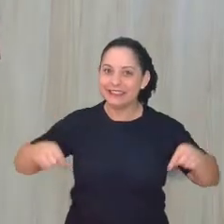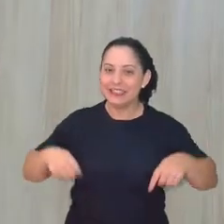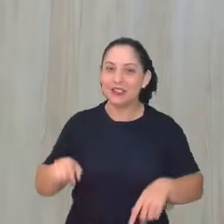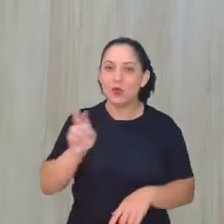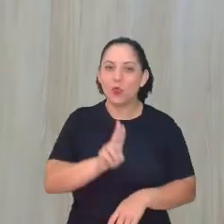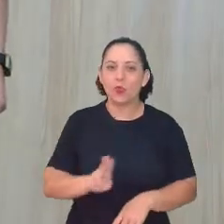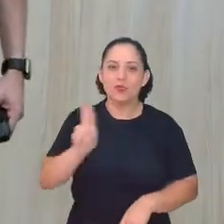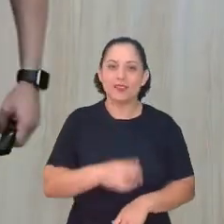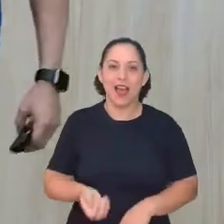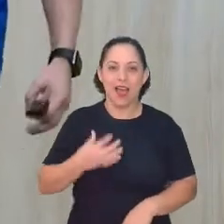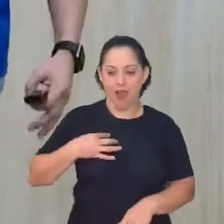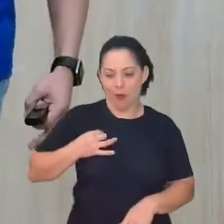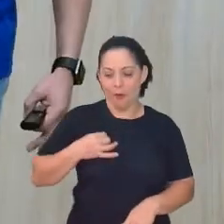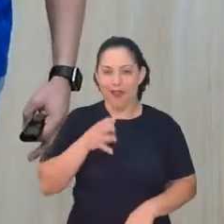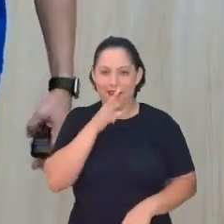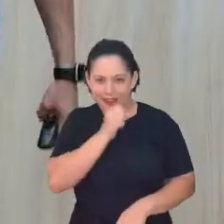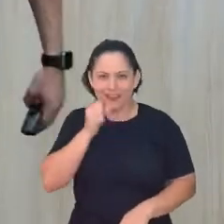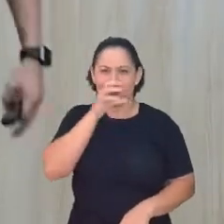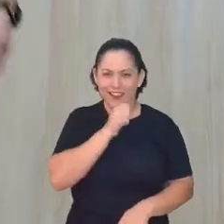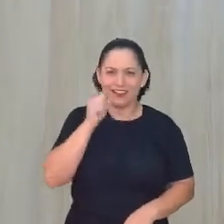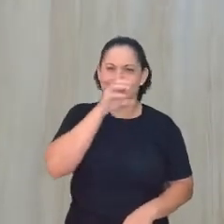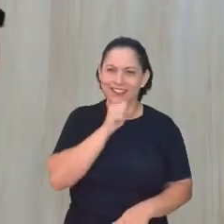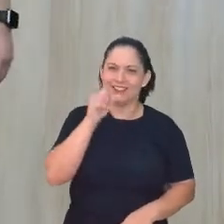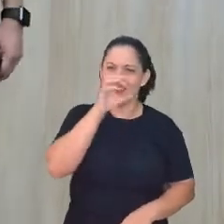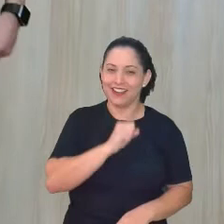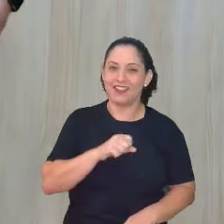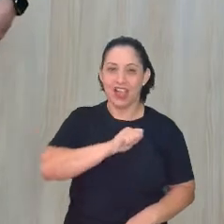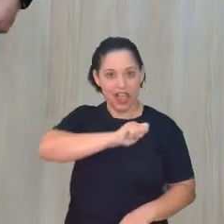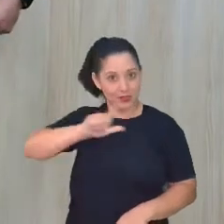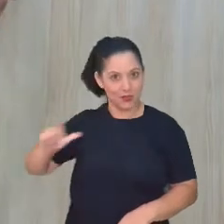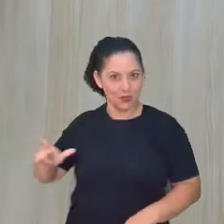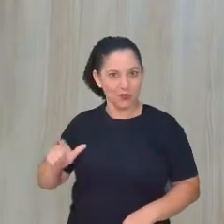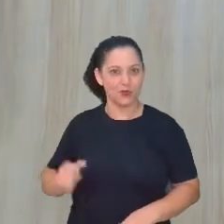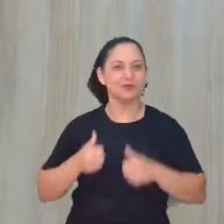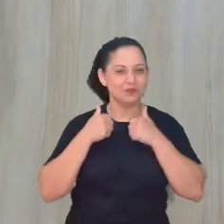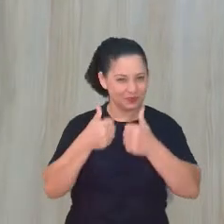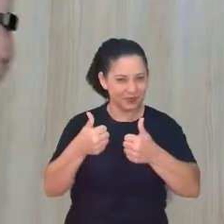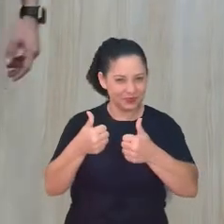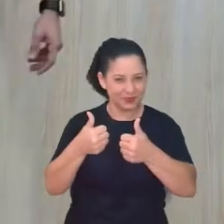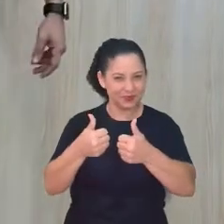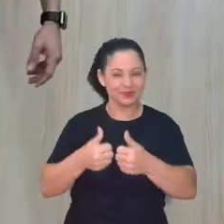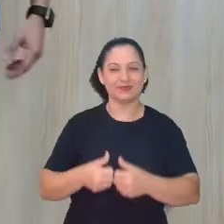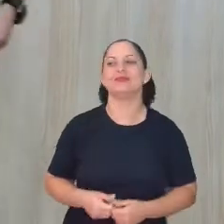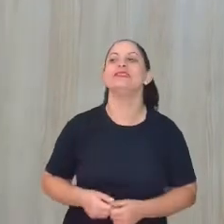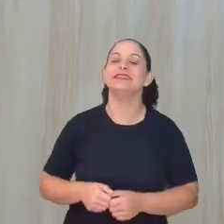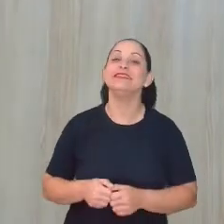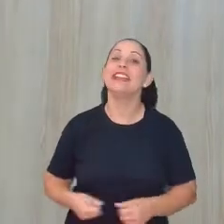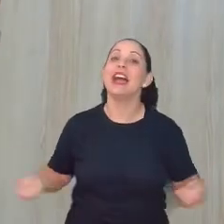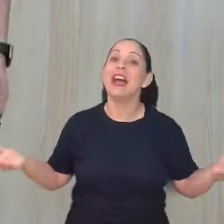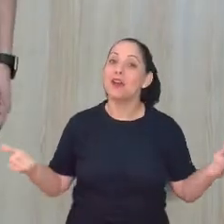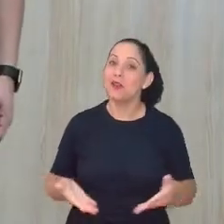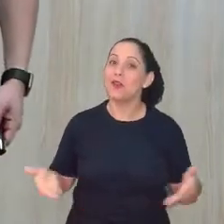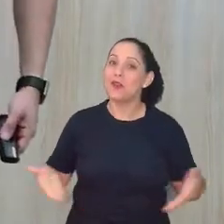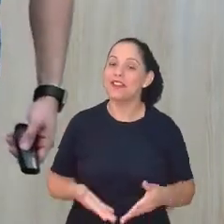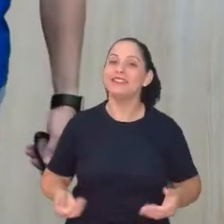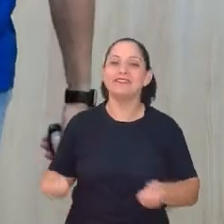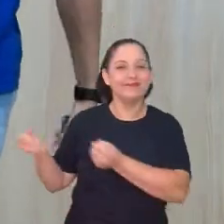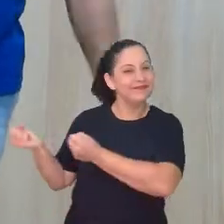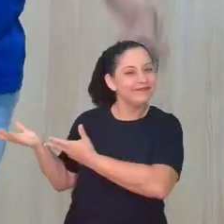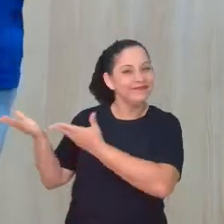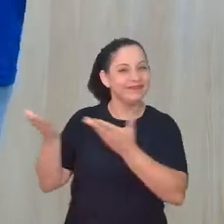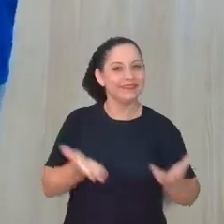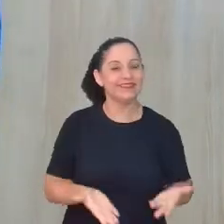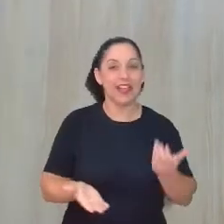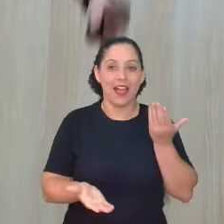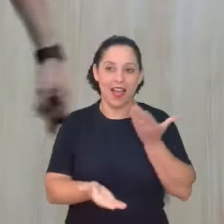direto de laranja, pô. Laranja. De azul. O que é que vocês acharam, galera? Vamos lá, pessoal. Seja bem-vindo aí a